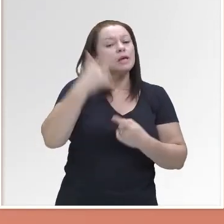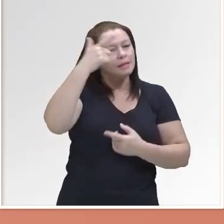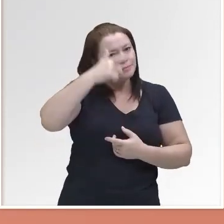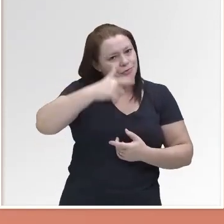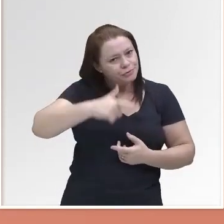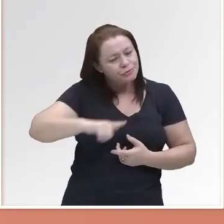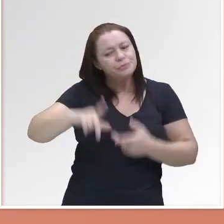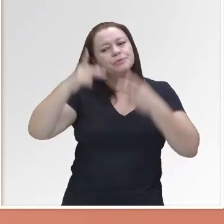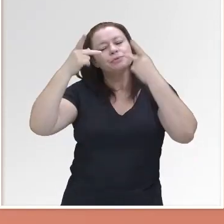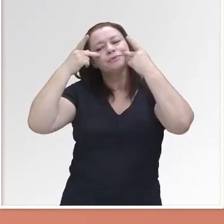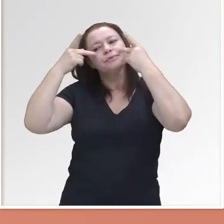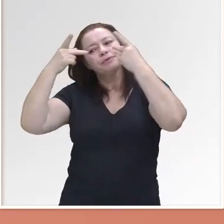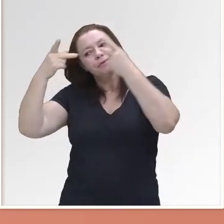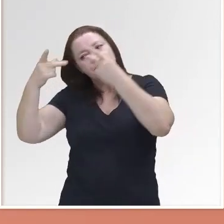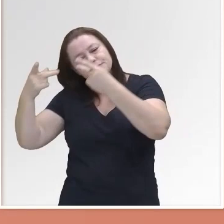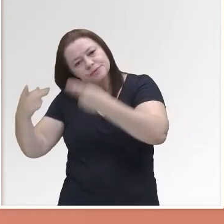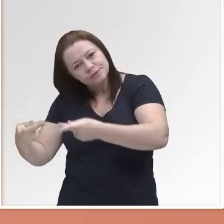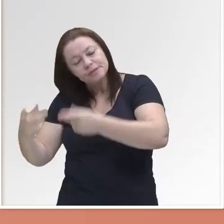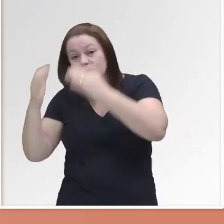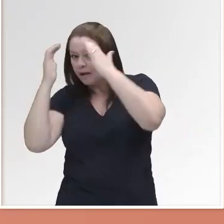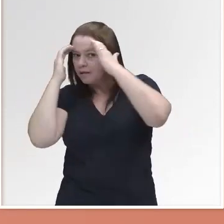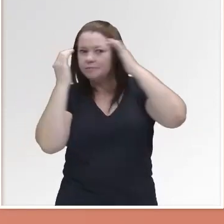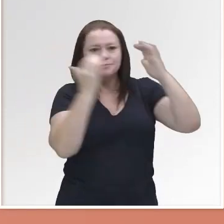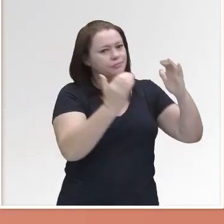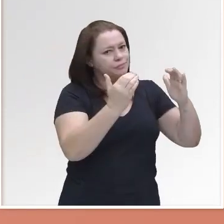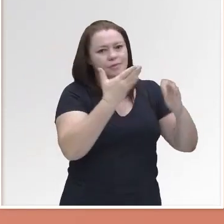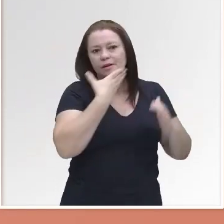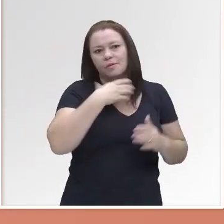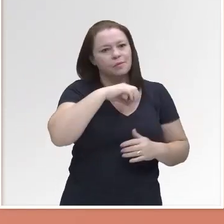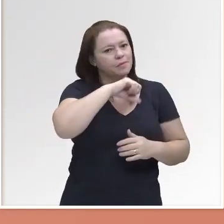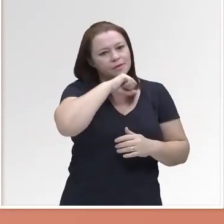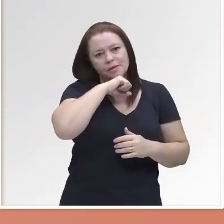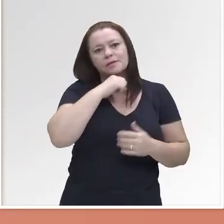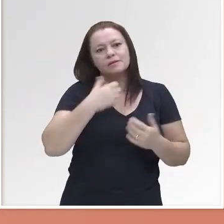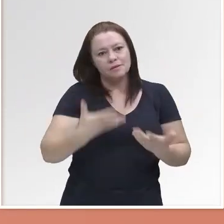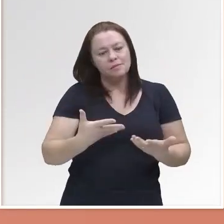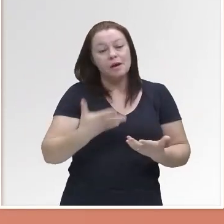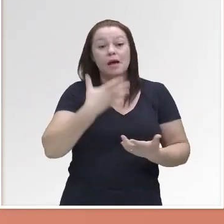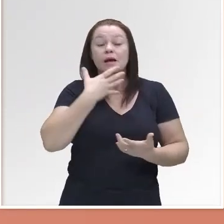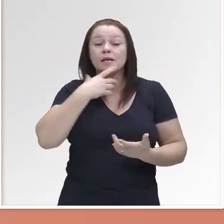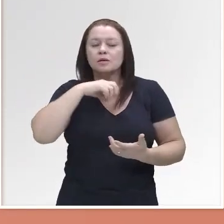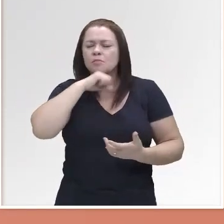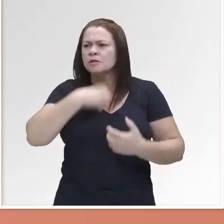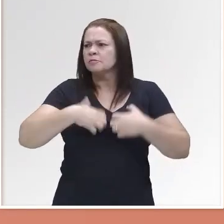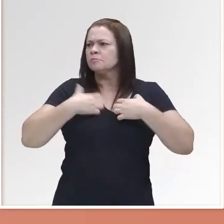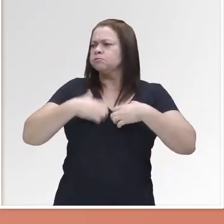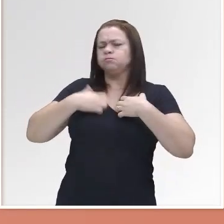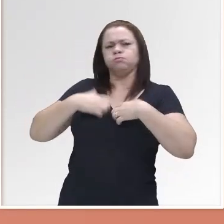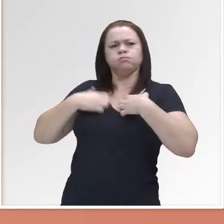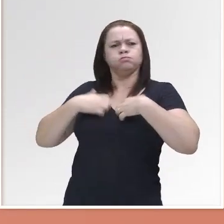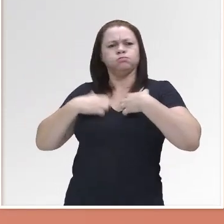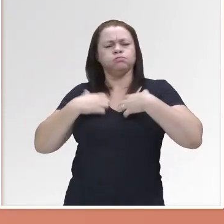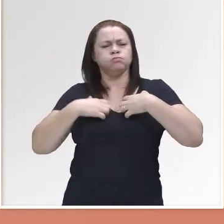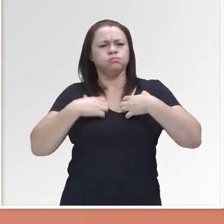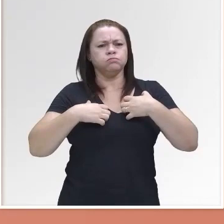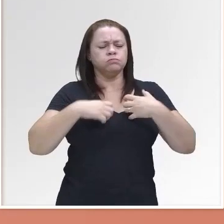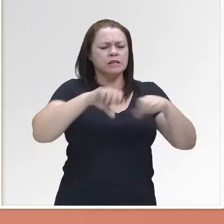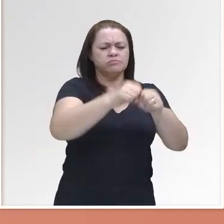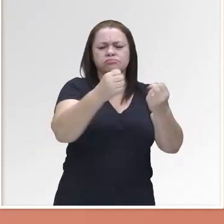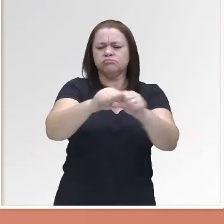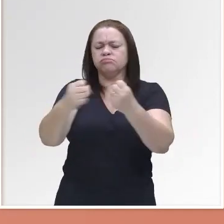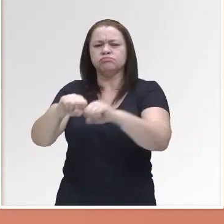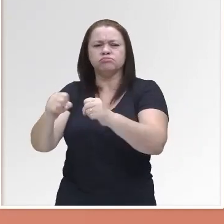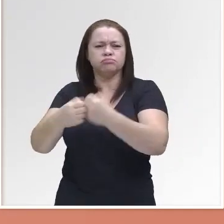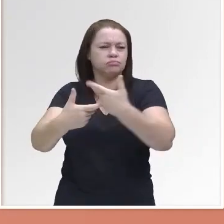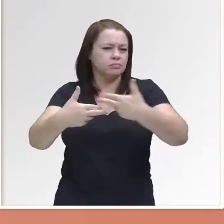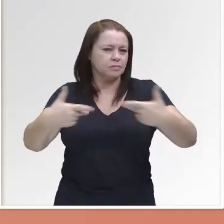visitar ali o mundo dos humanos e seu pai ficou com muita raiva e destruiu seus tesouros.